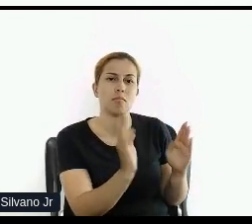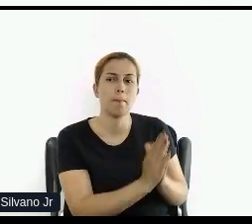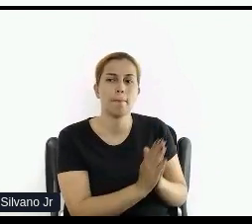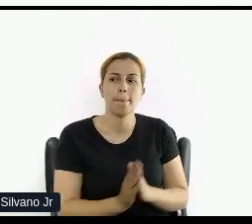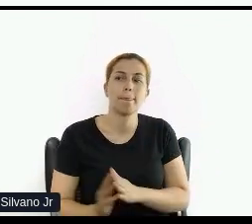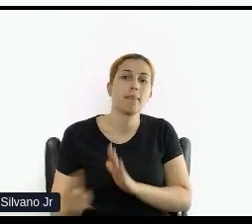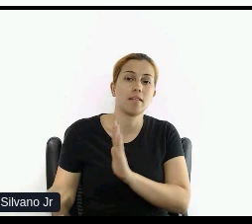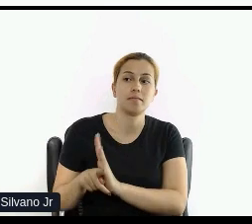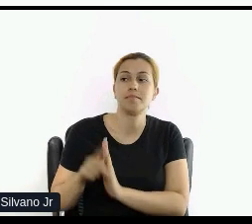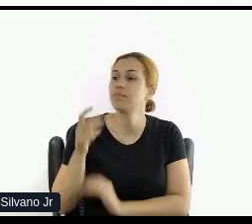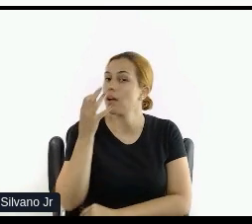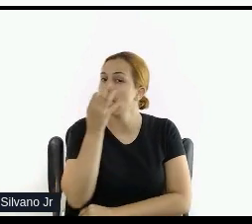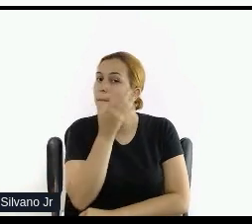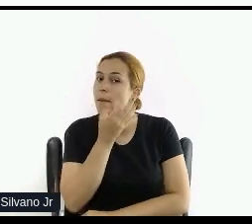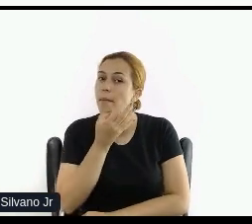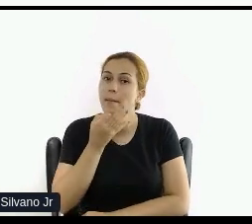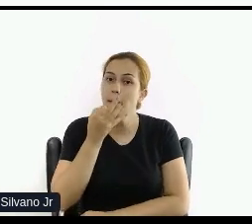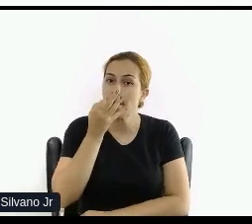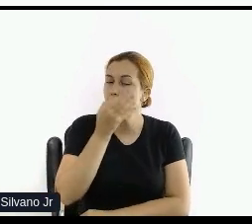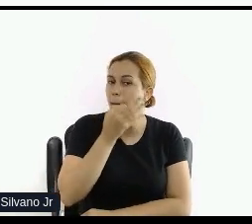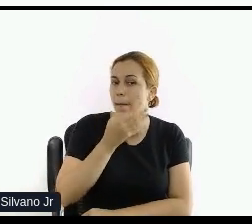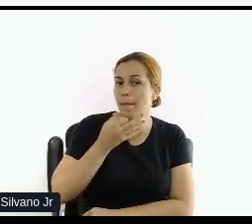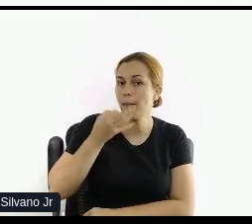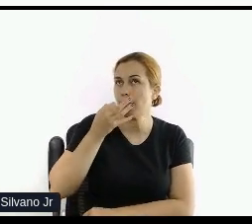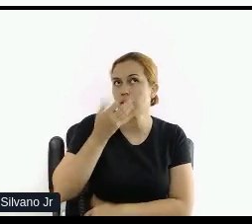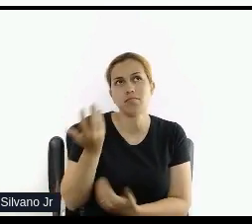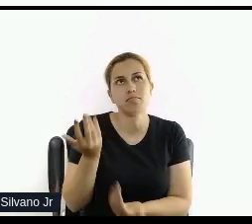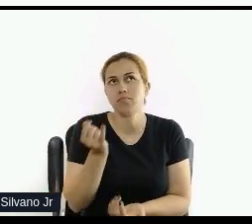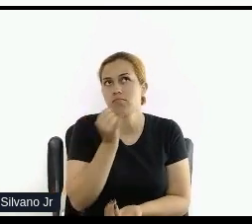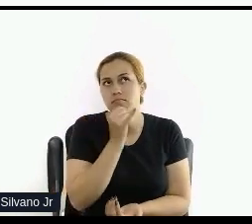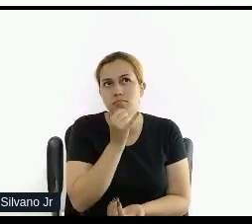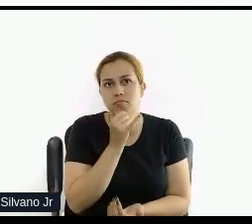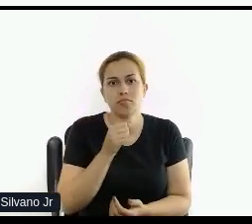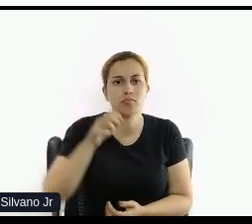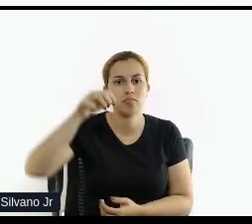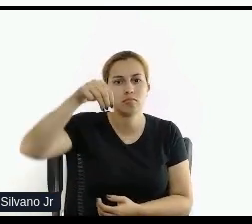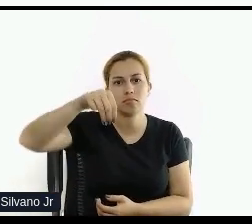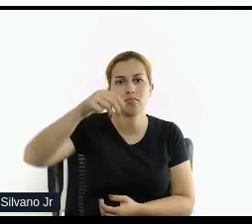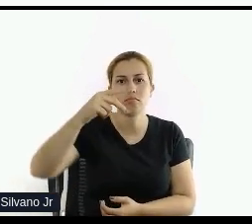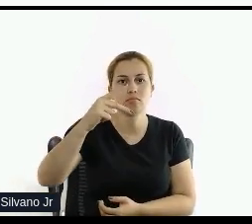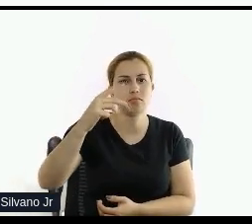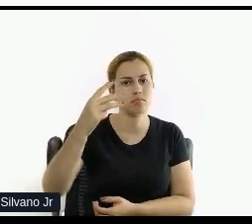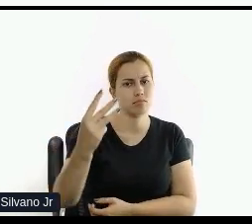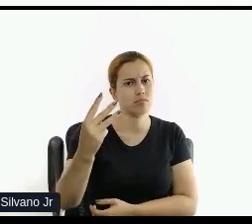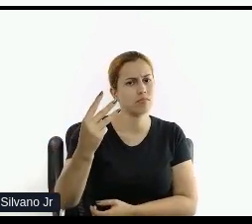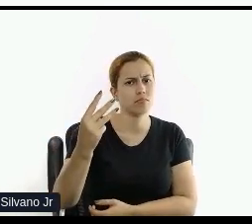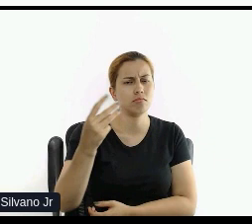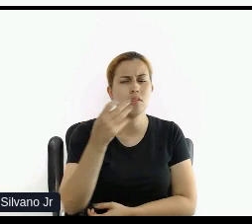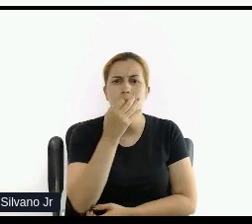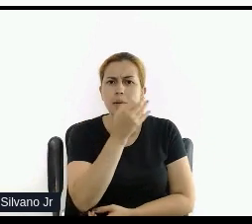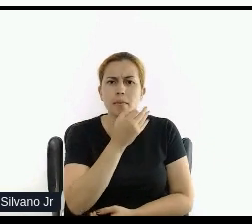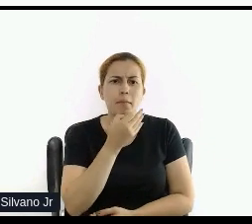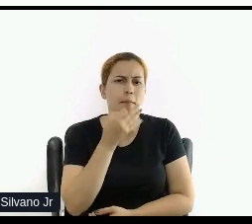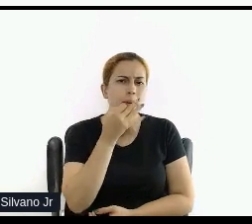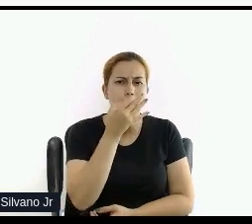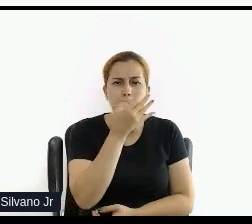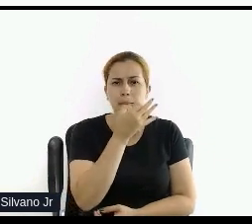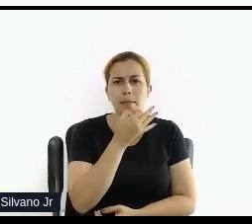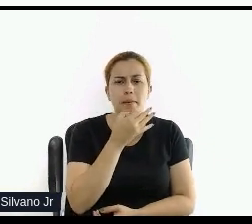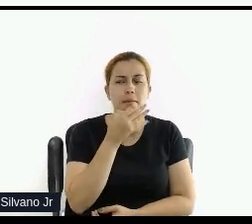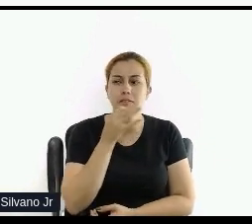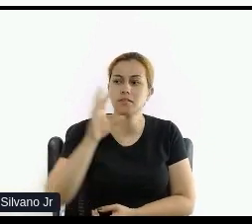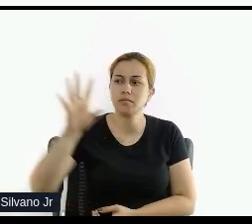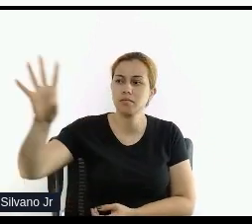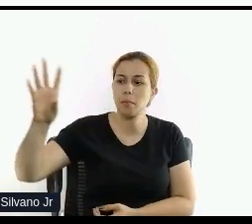para uma função, então, imagina que pode ser um arquivo .mp3, por exemplo, que eu passo ele para uma função, que essa função, a